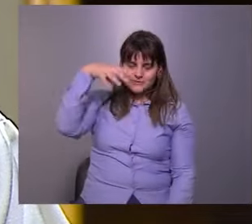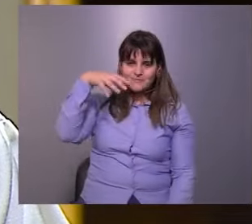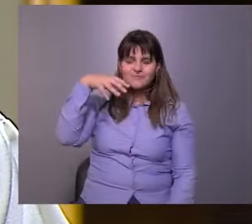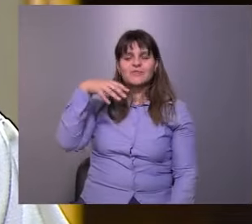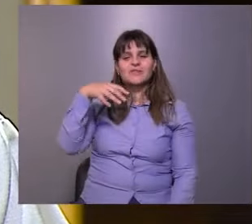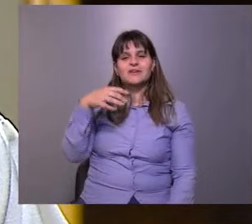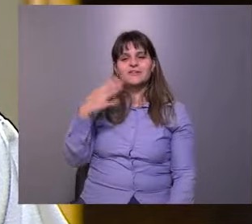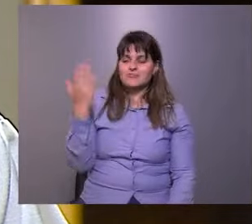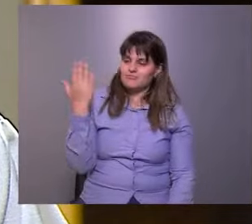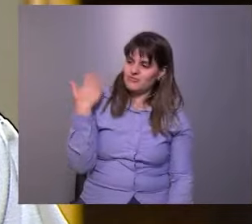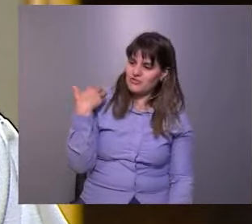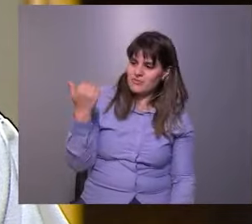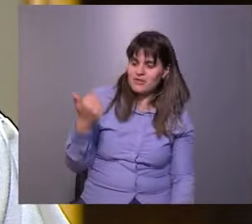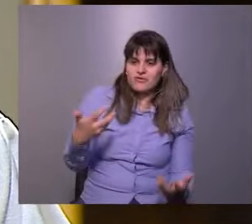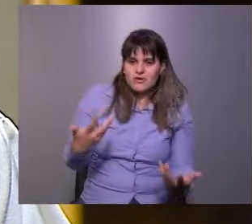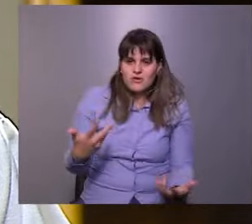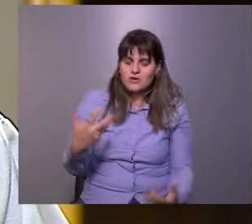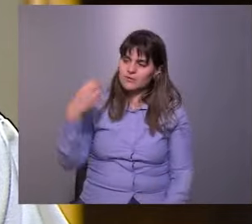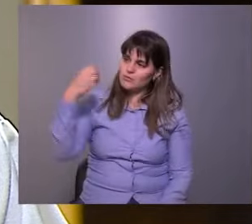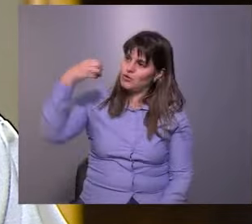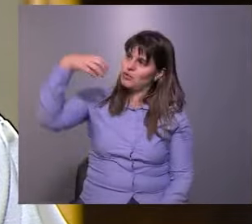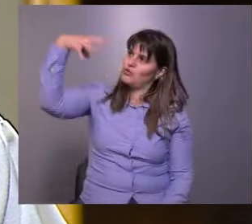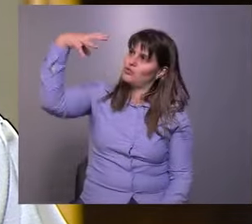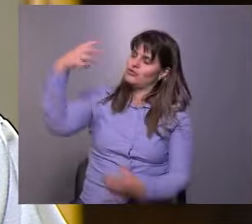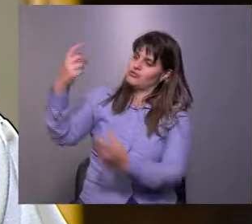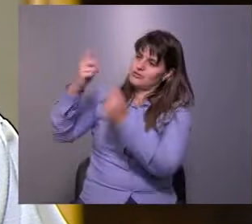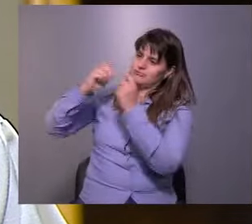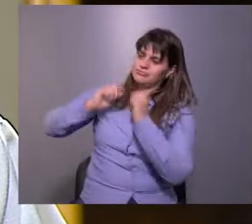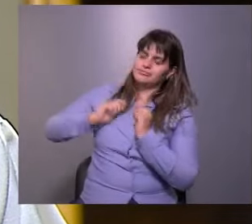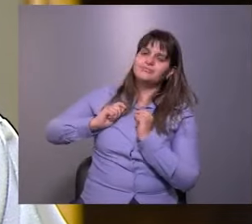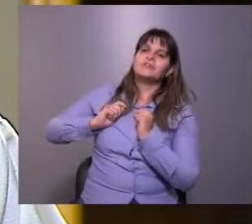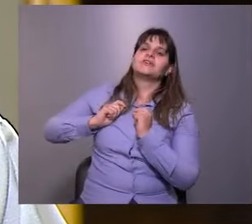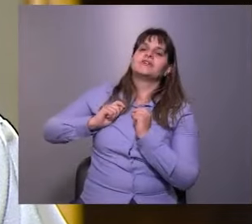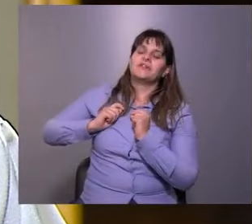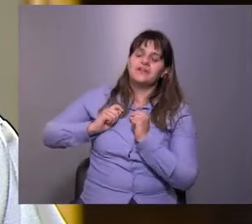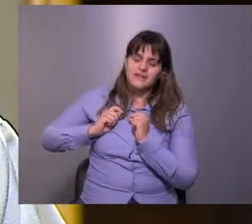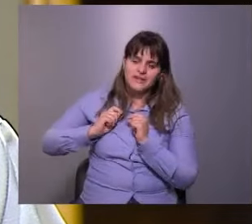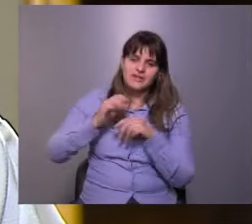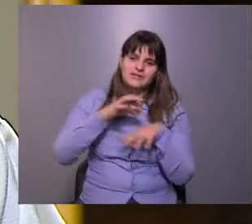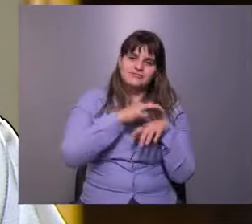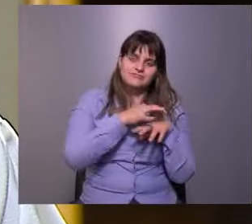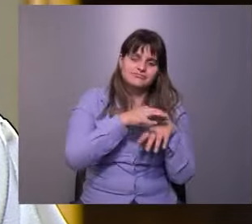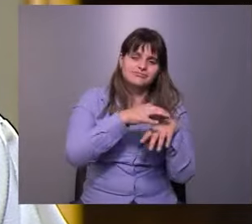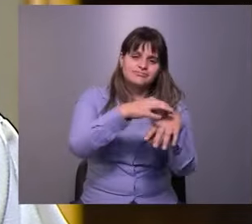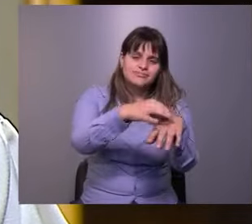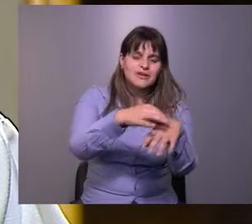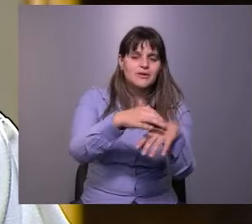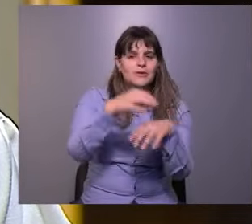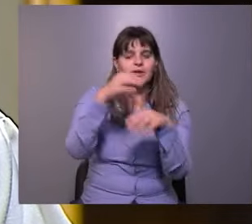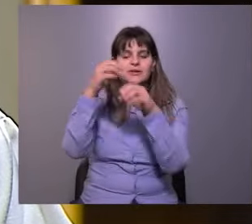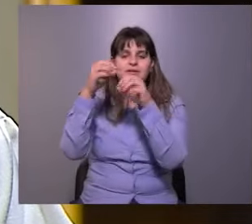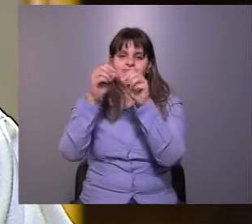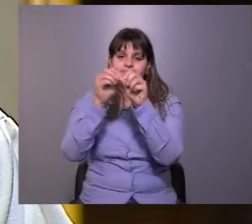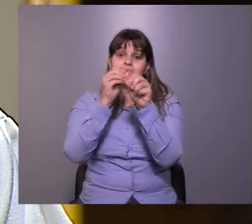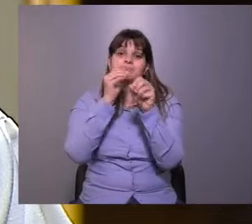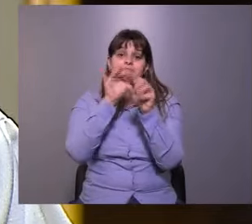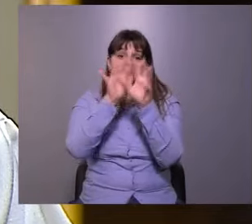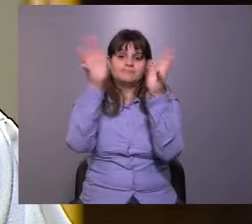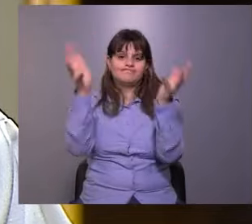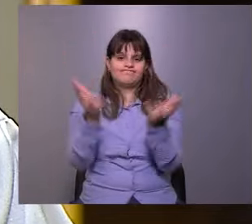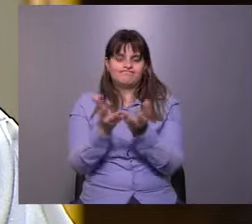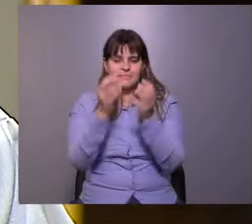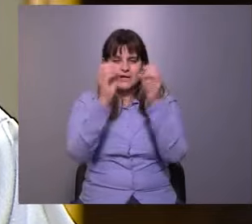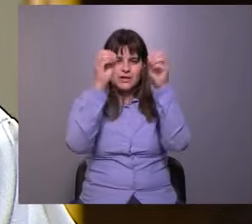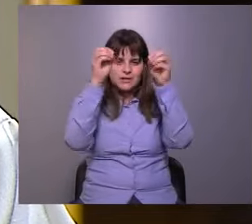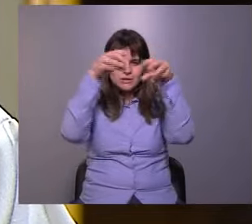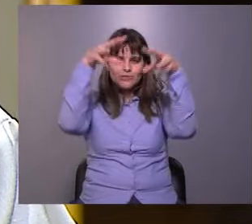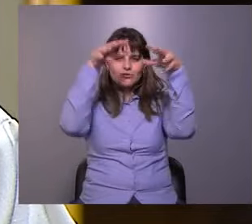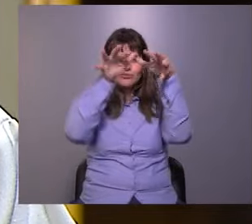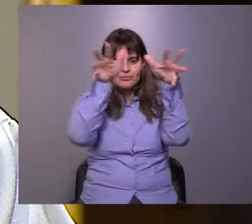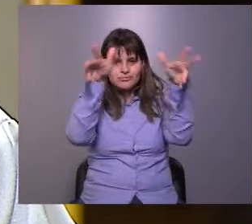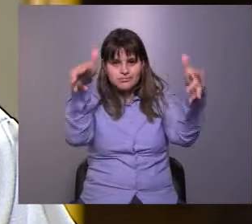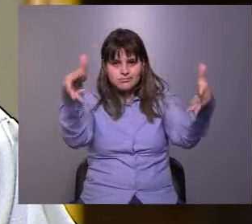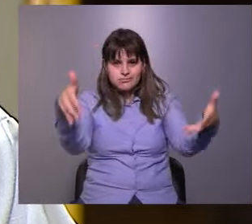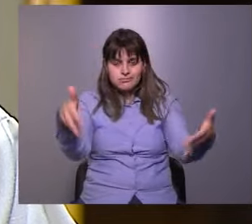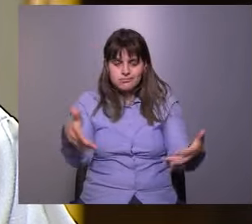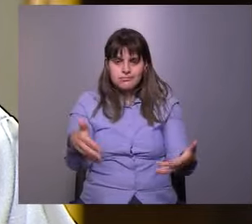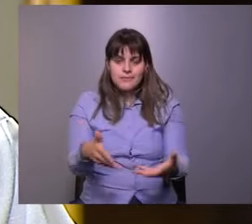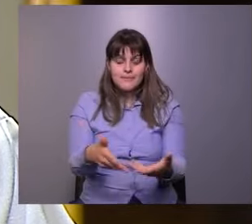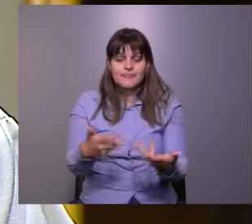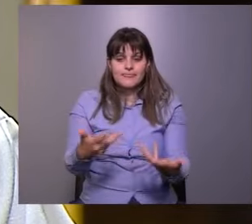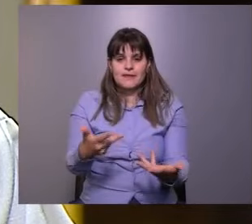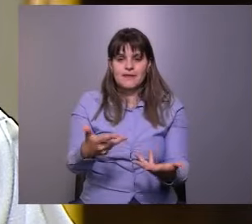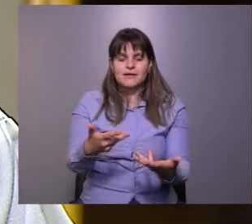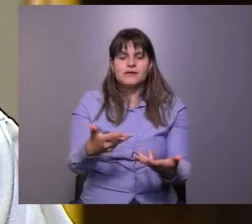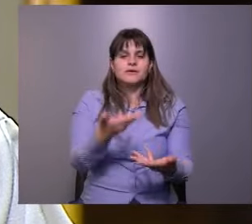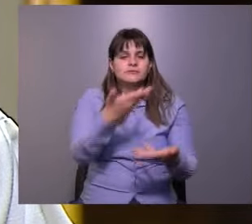Senhora meteu no peito dos pastorinhos e que tanto os impressionou. Nós, que não temos luz